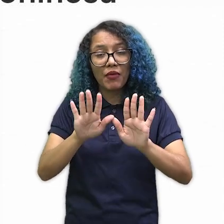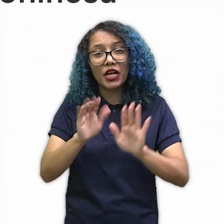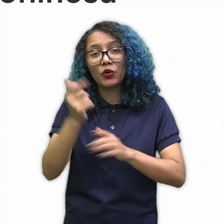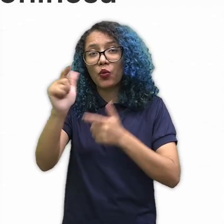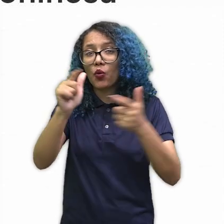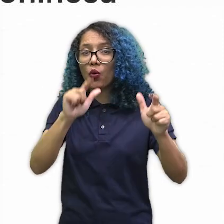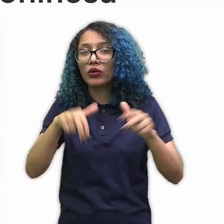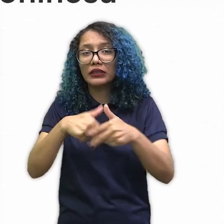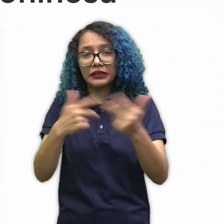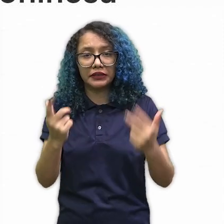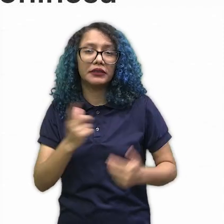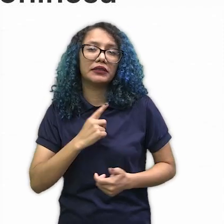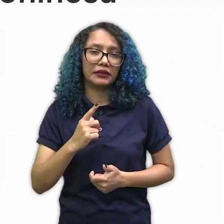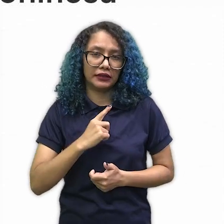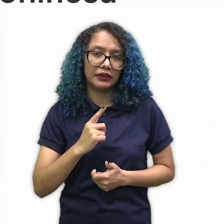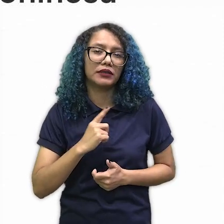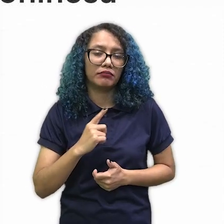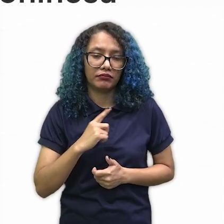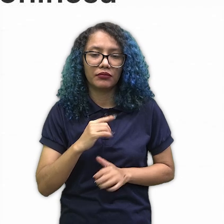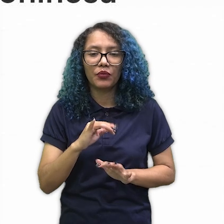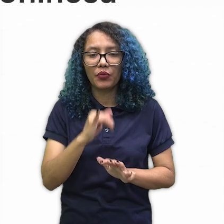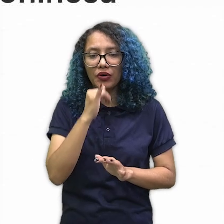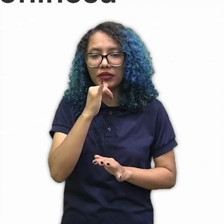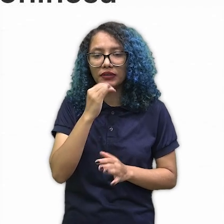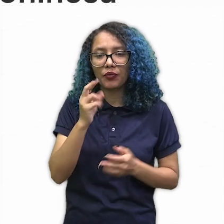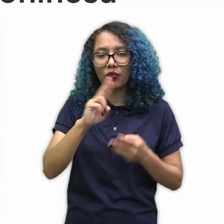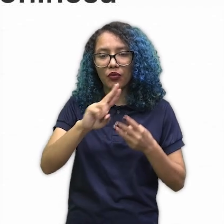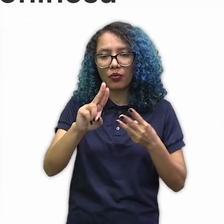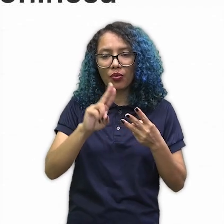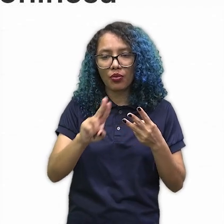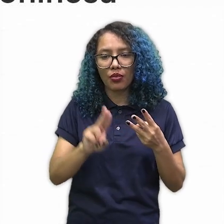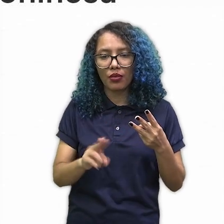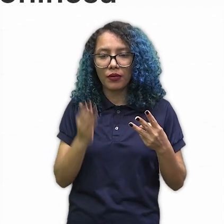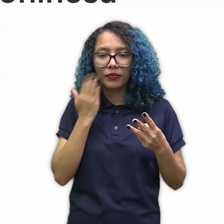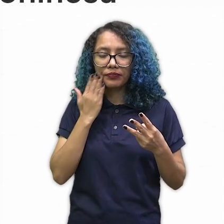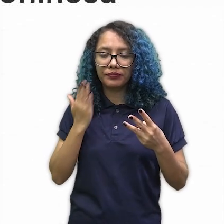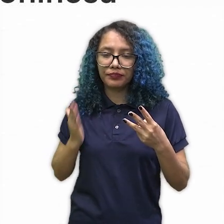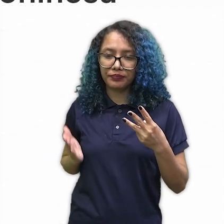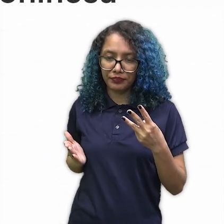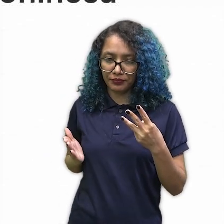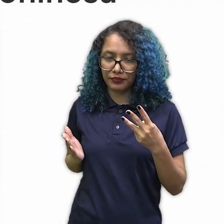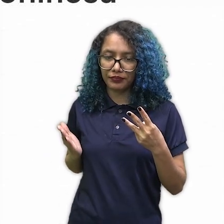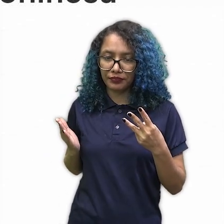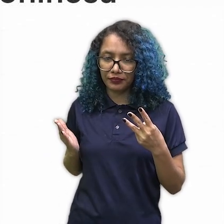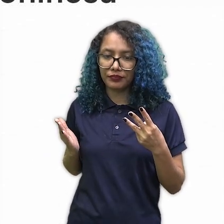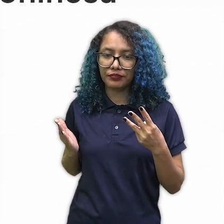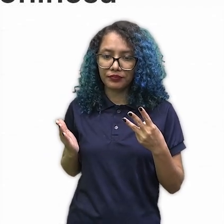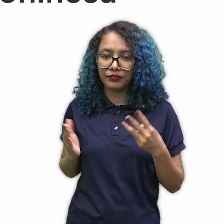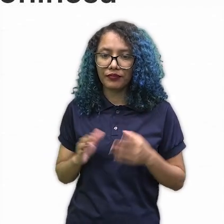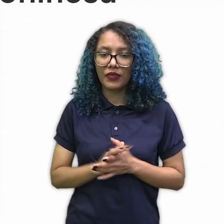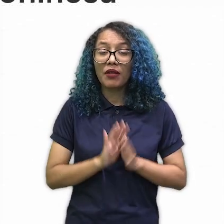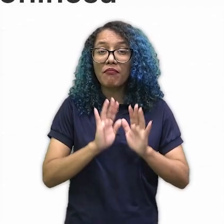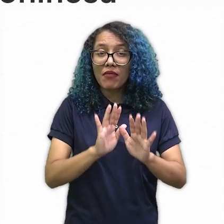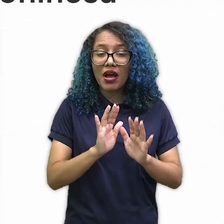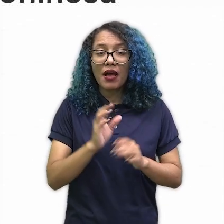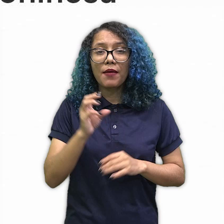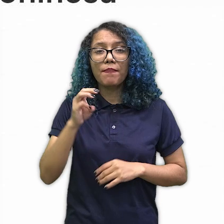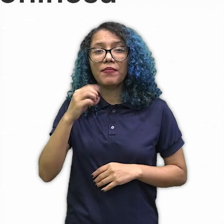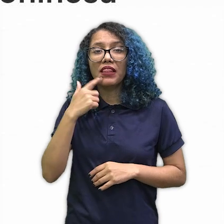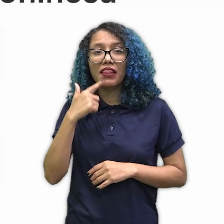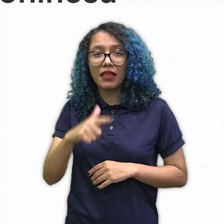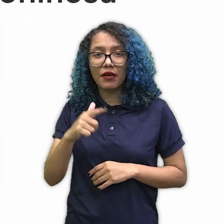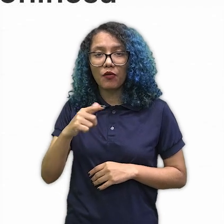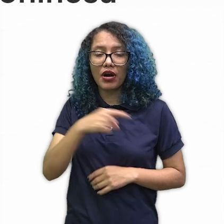existir outras etnias, tá? Como Zhuang, Hui e Uigures, tá? Agora, o mandarim